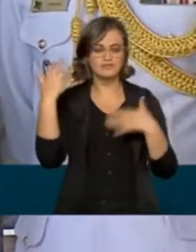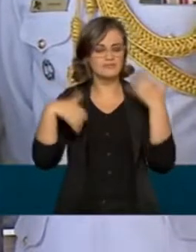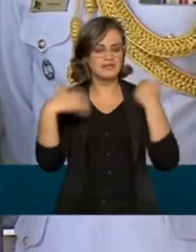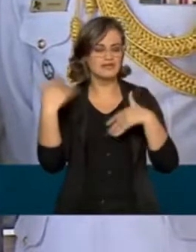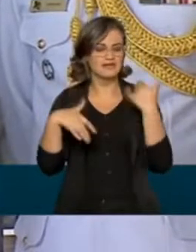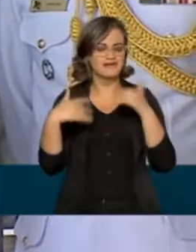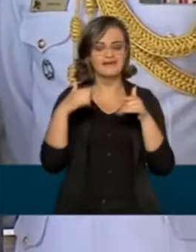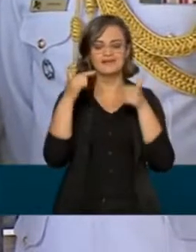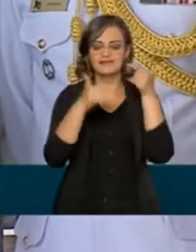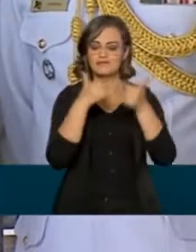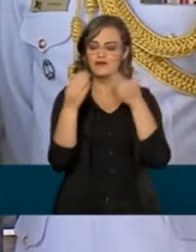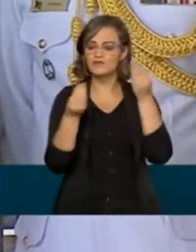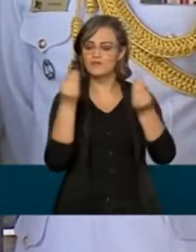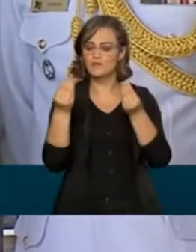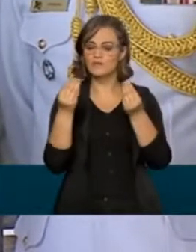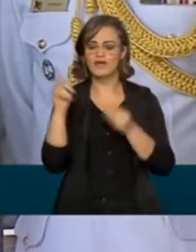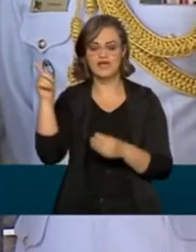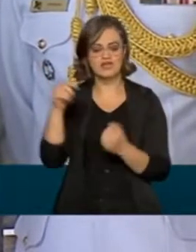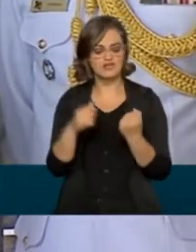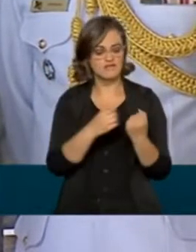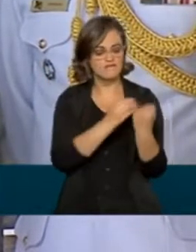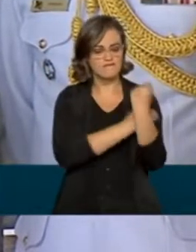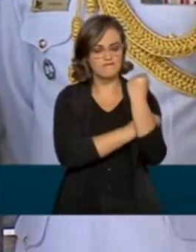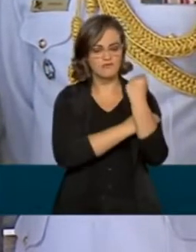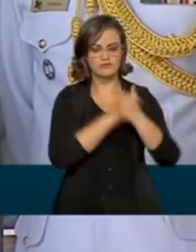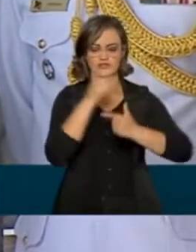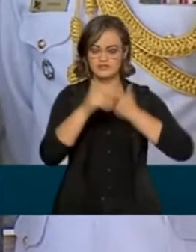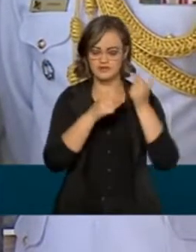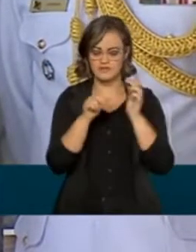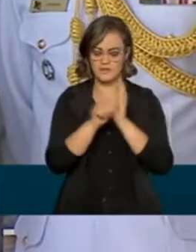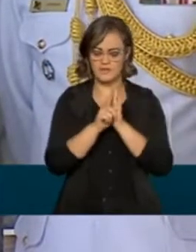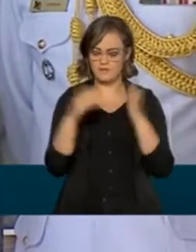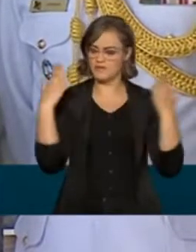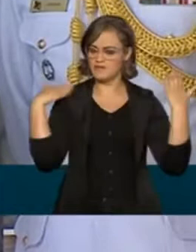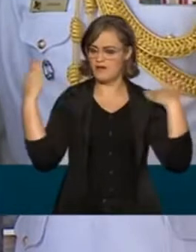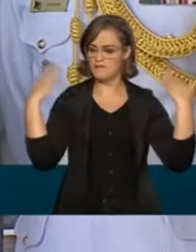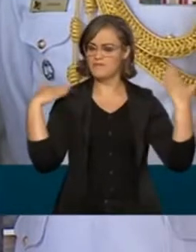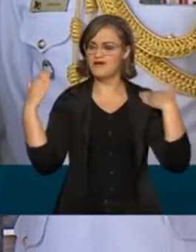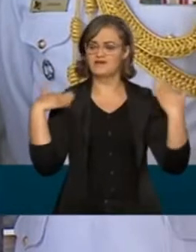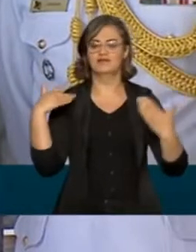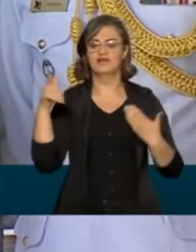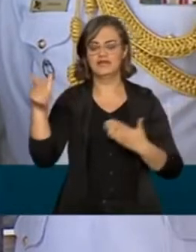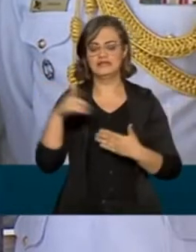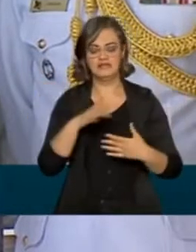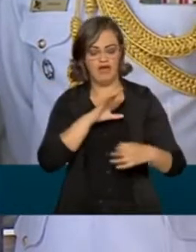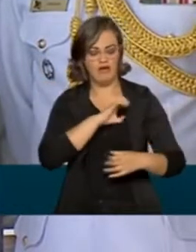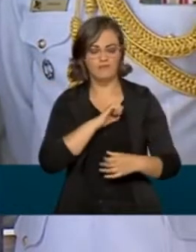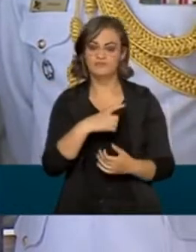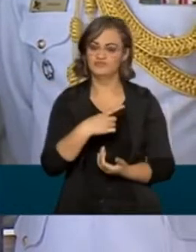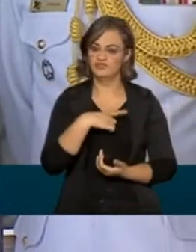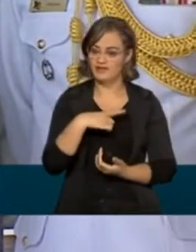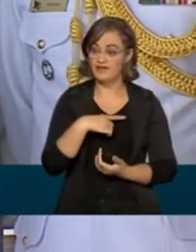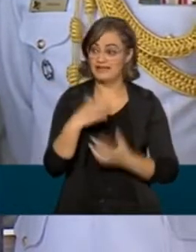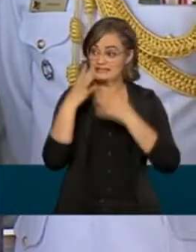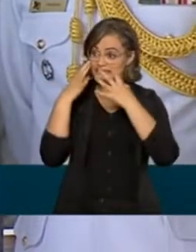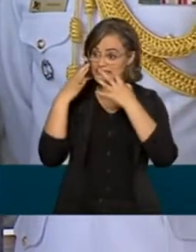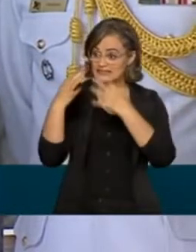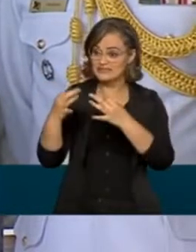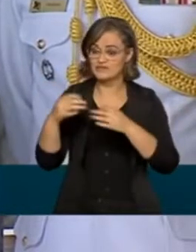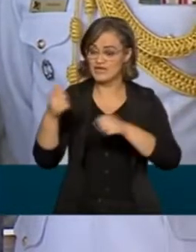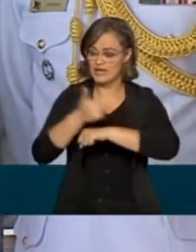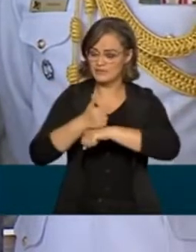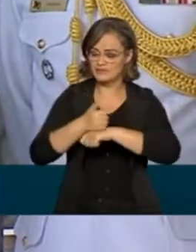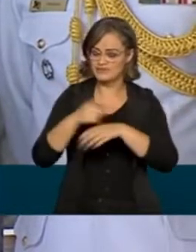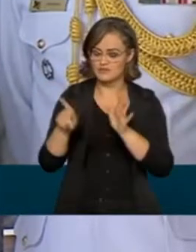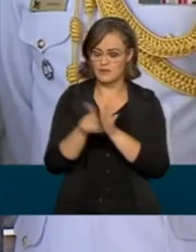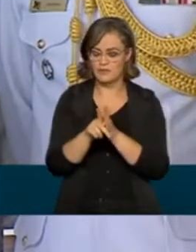gestão, destacando a força de trabalho da Marinha, seu maior patrimônio. Além da ênfase na capacitação